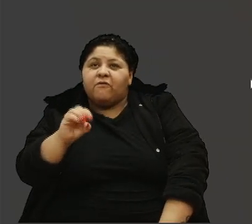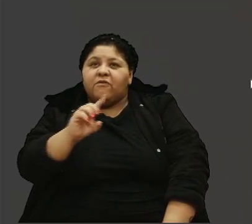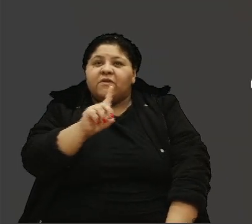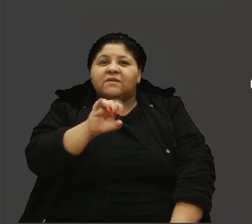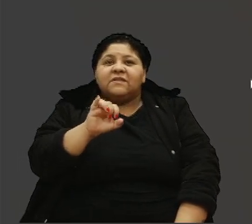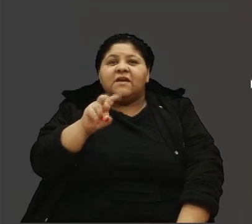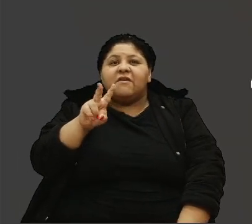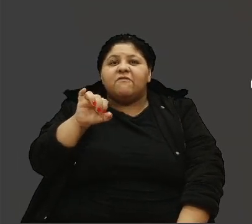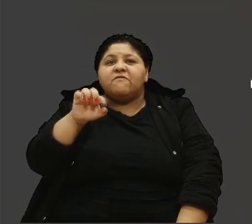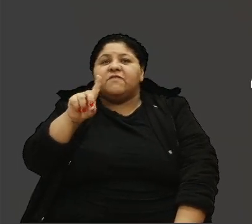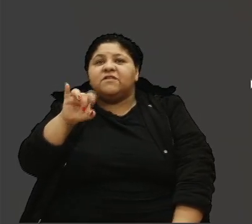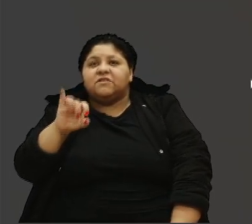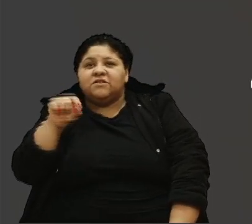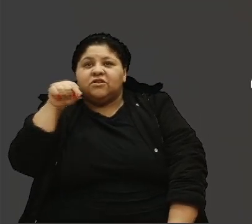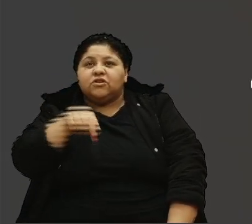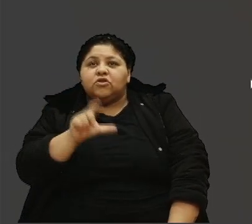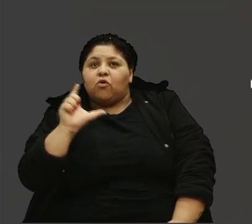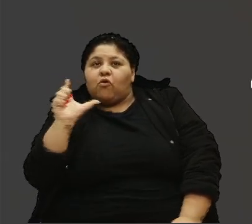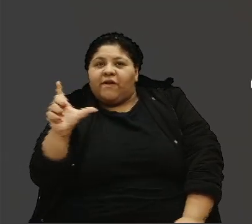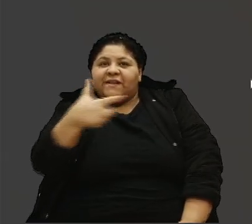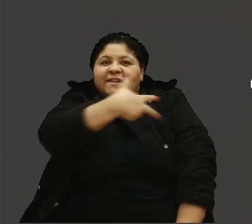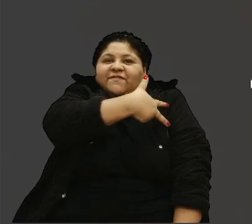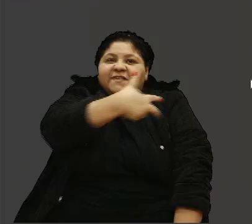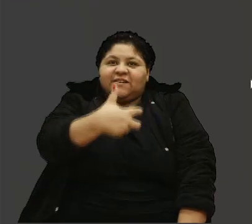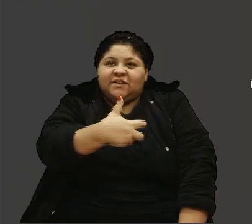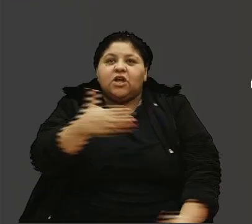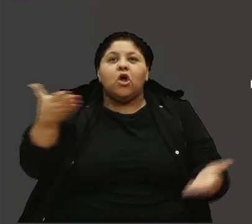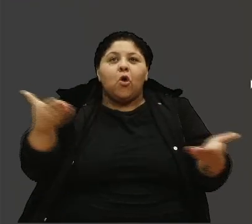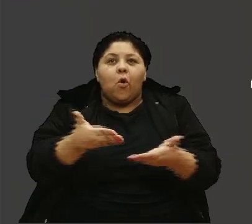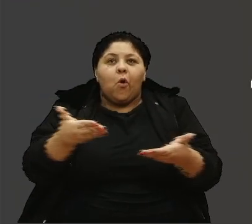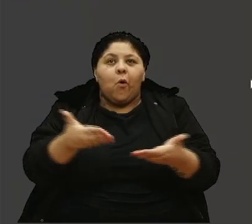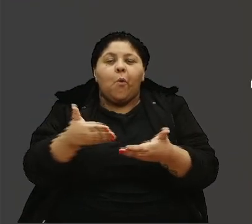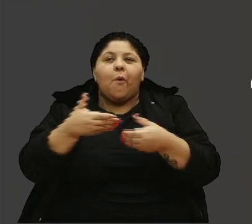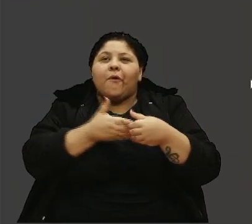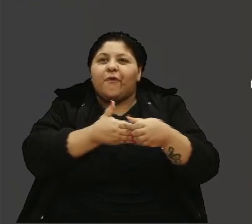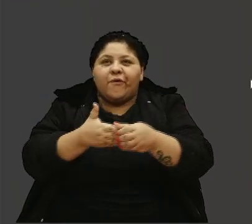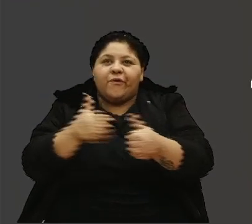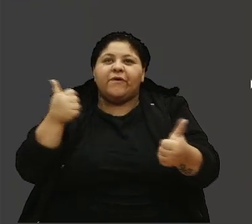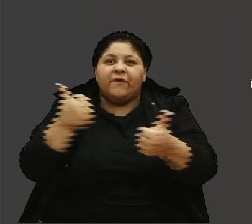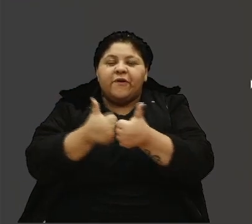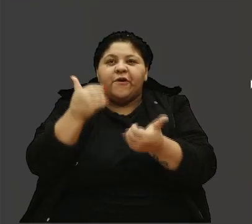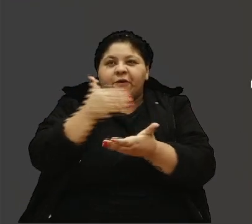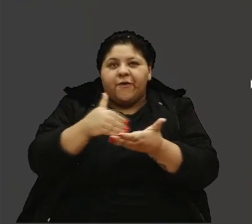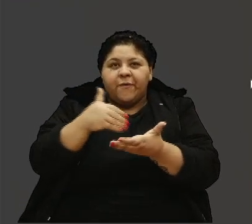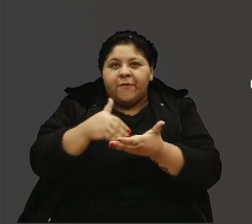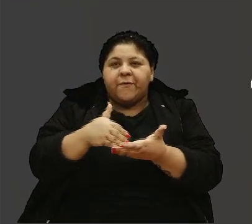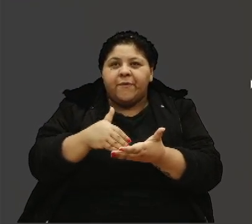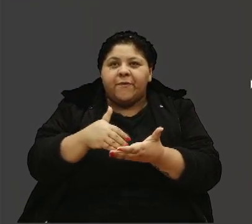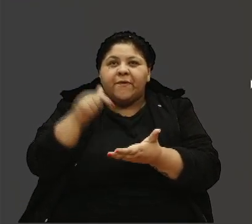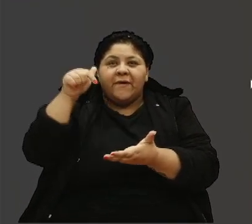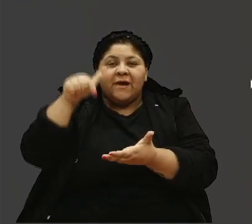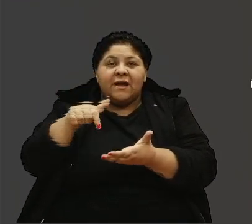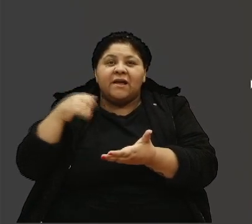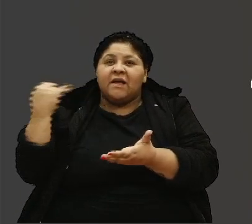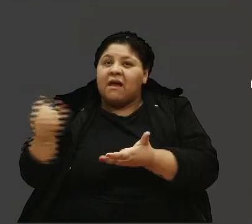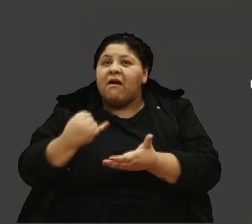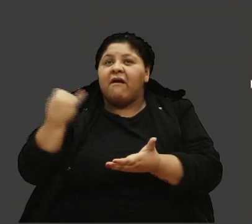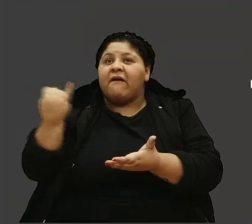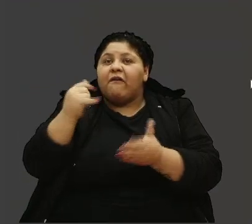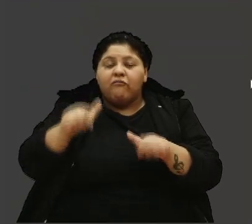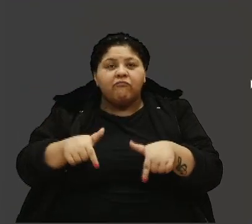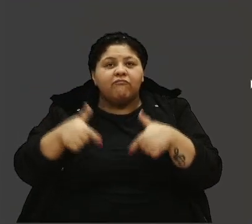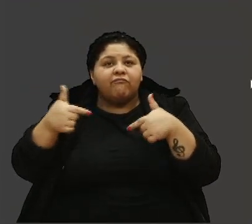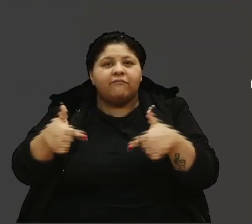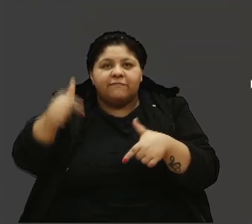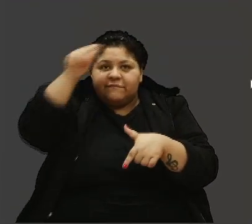estou até com a carteirinha de vacinação. Hoje a gente está acompanhando, junto com o secretário, então, essa importante ação